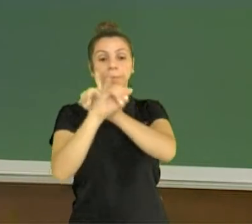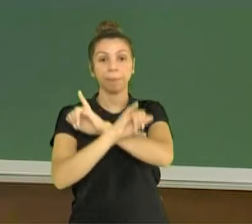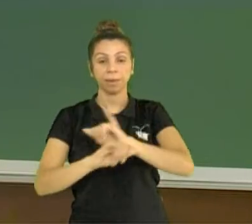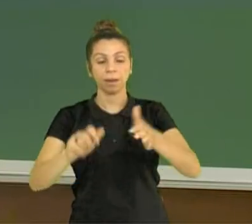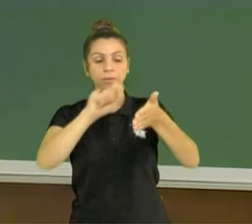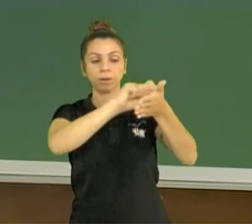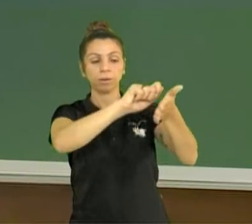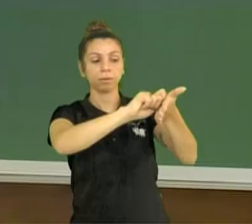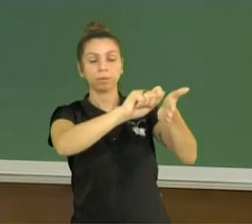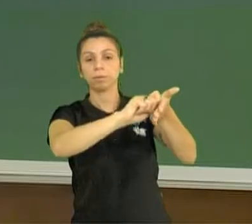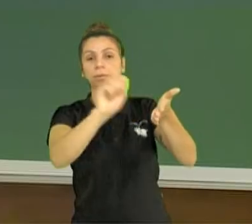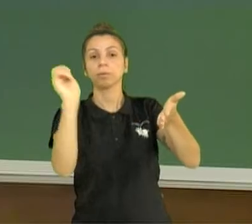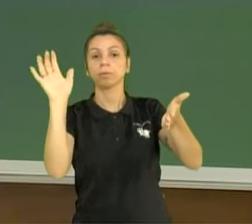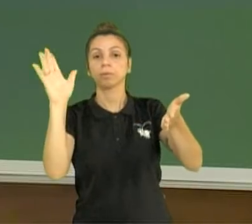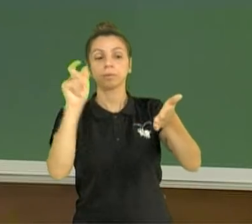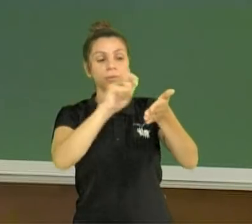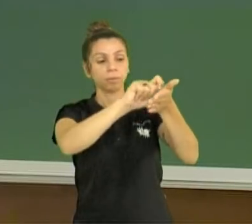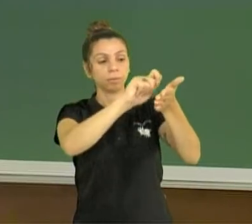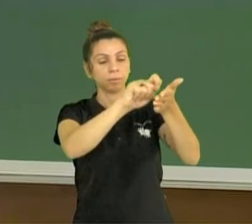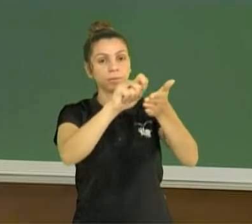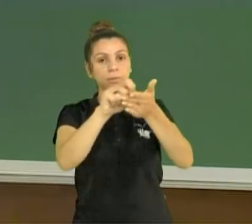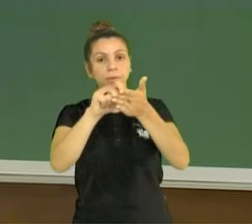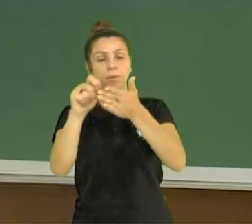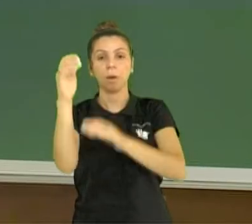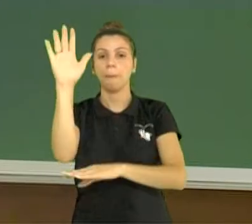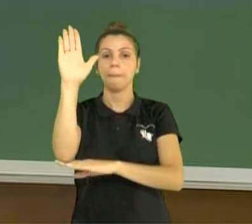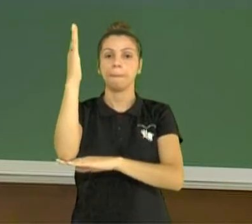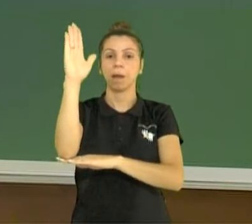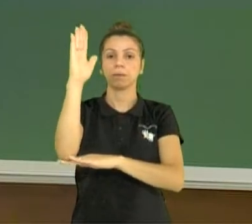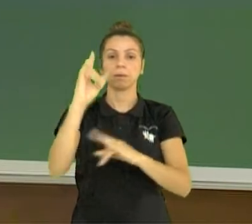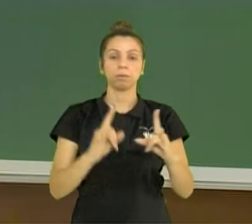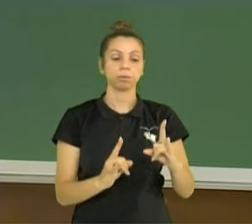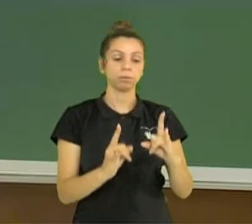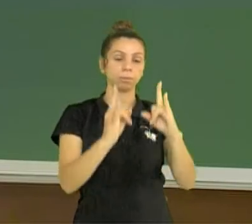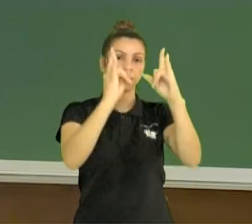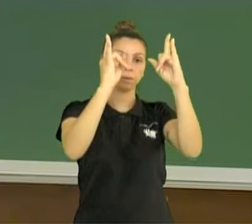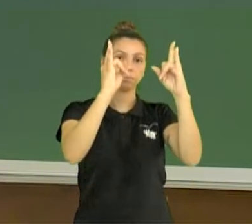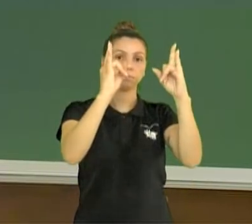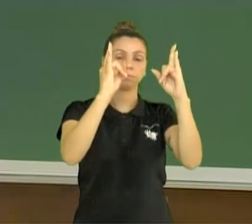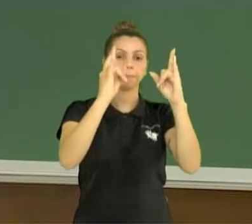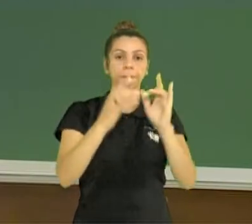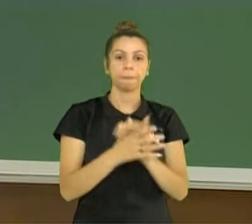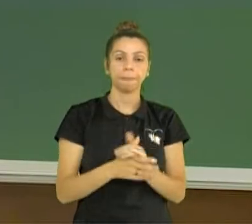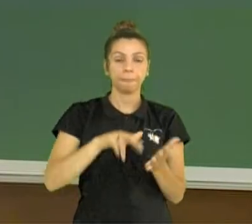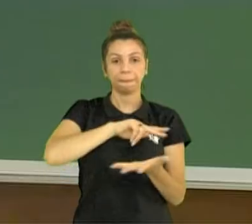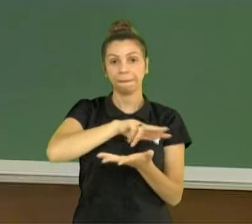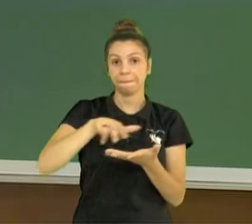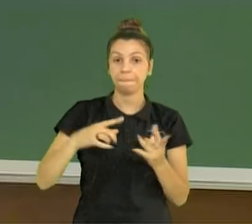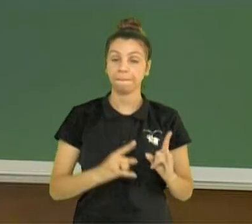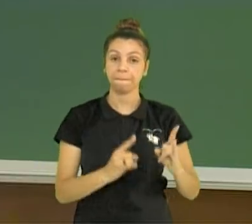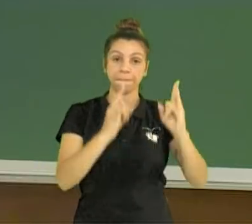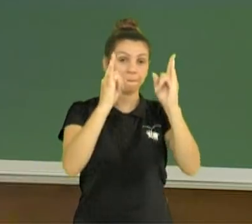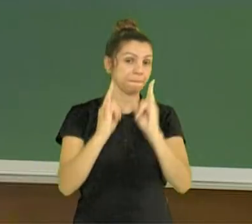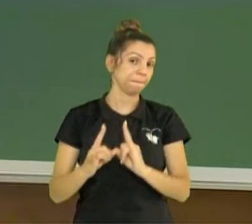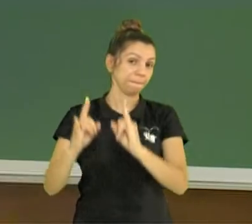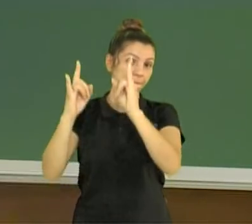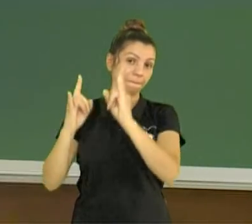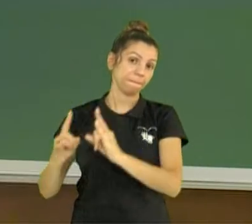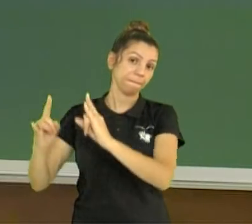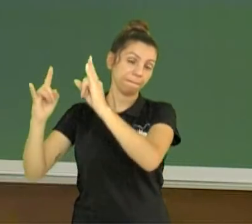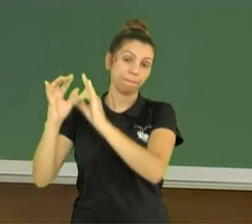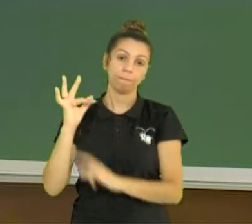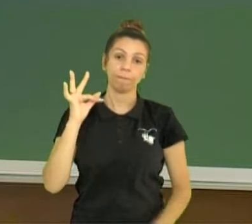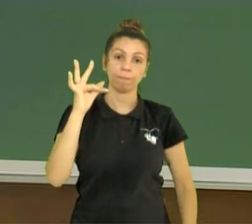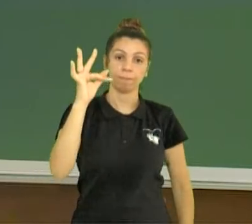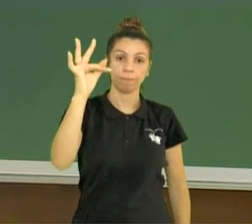escreveram de próprio cunho nas estruturas de madeira dos prédios lá do palácio, vários palácios, mensagens sobre o futuro